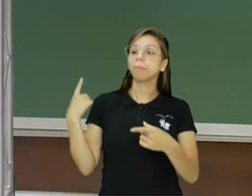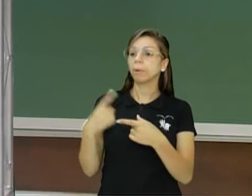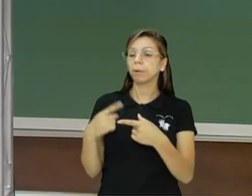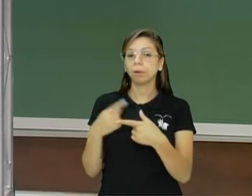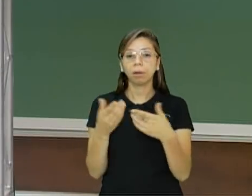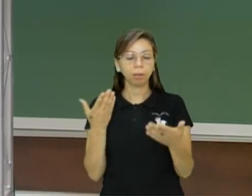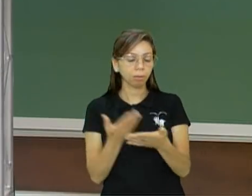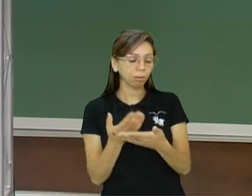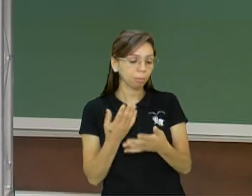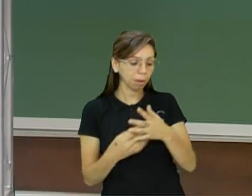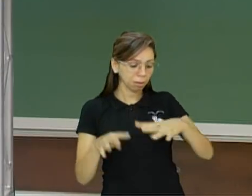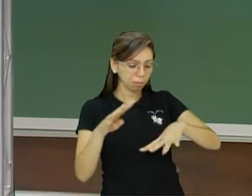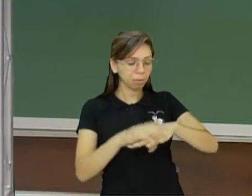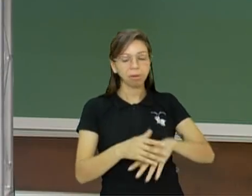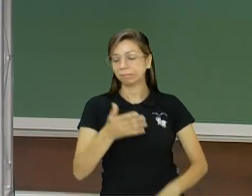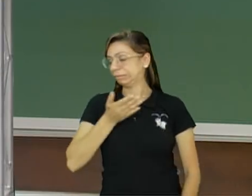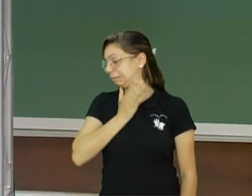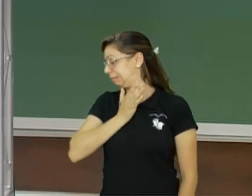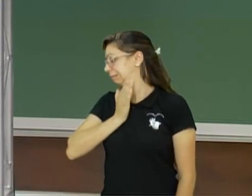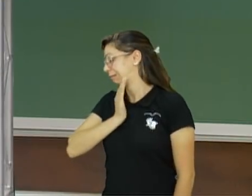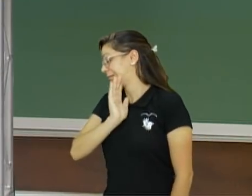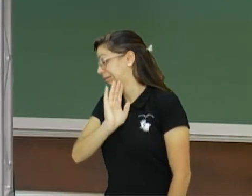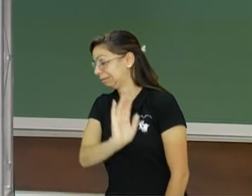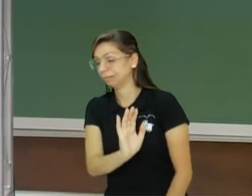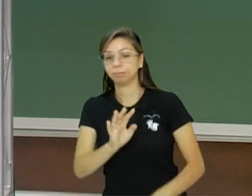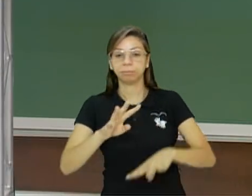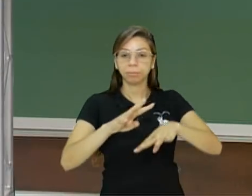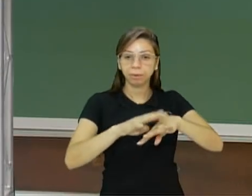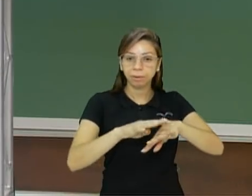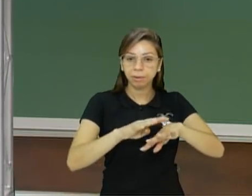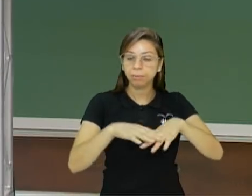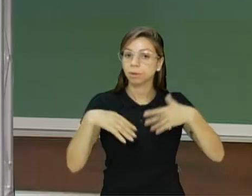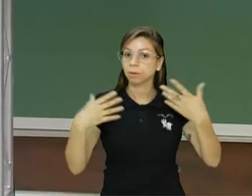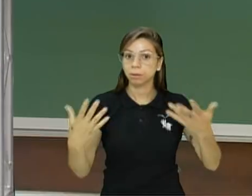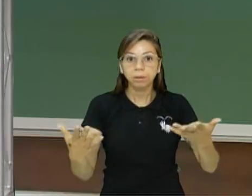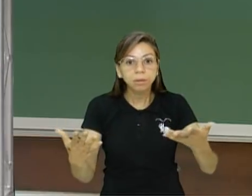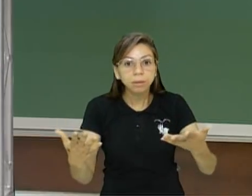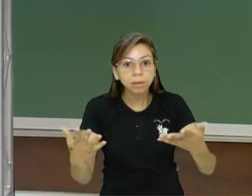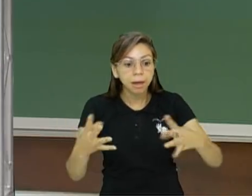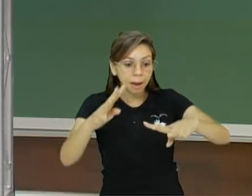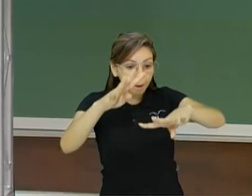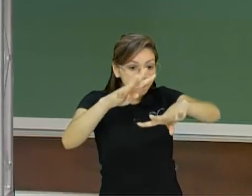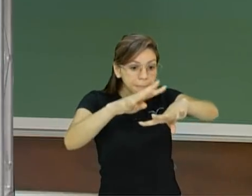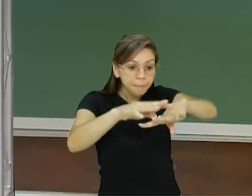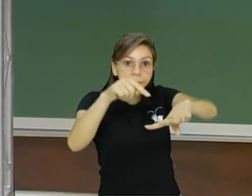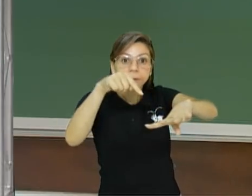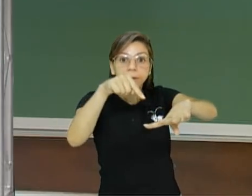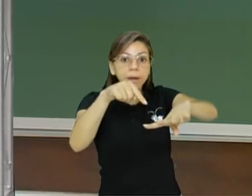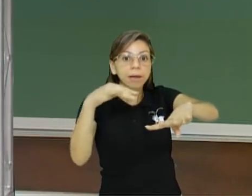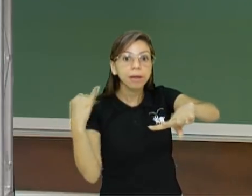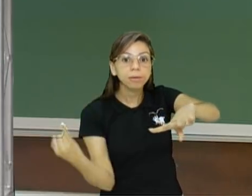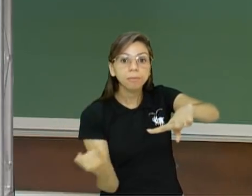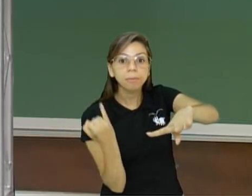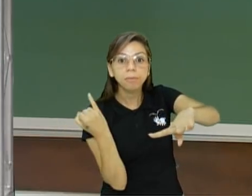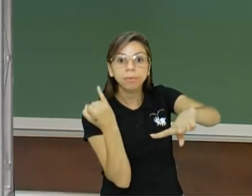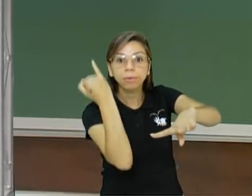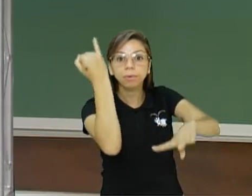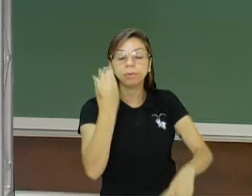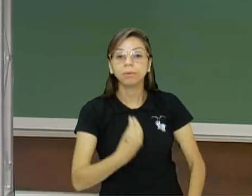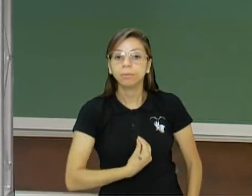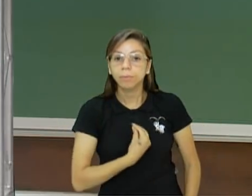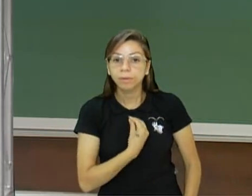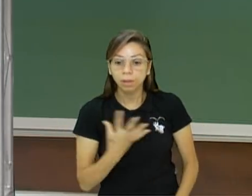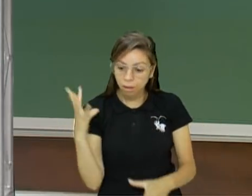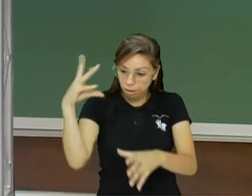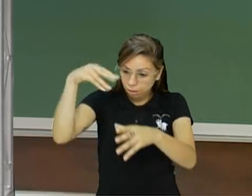matemática? Eu não gosto de matemática. Gente, a matemática ela é muito importante para a nossa vida. E dentro